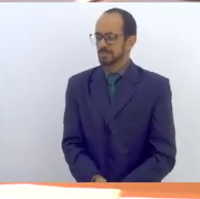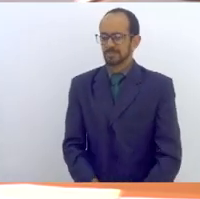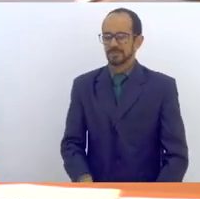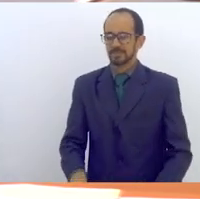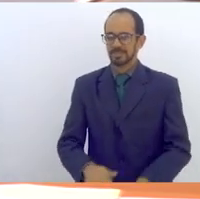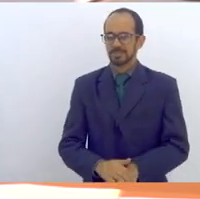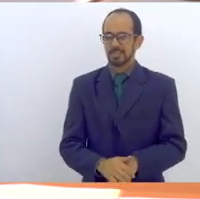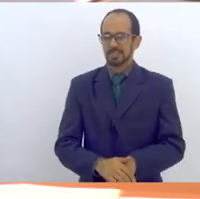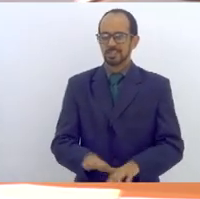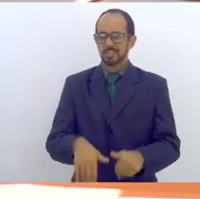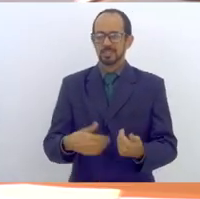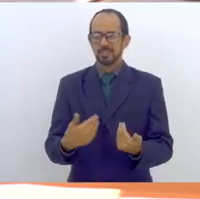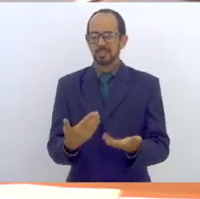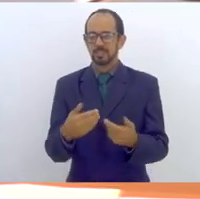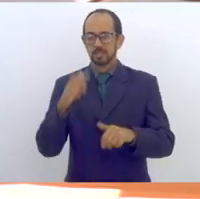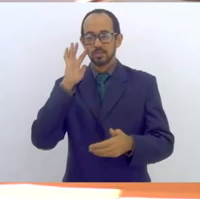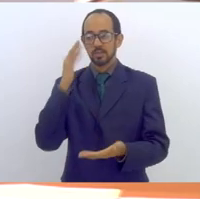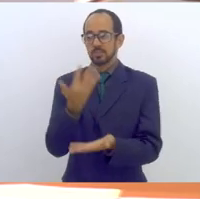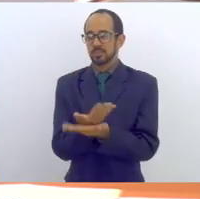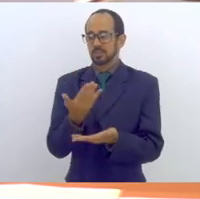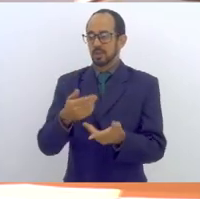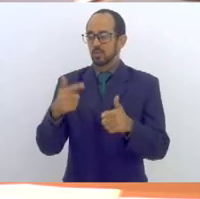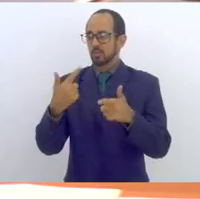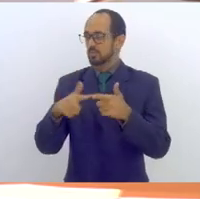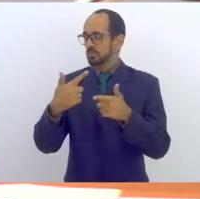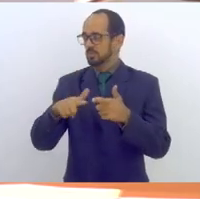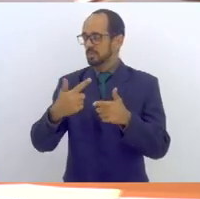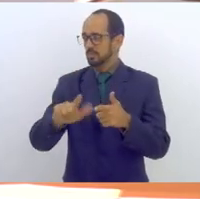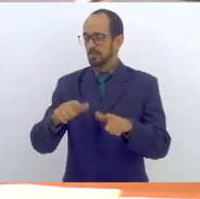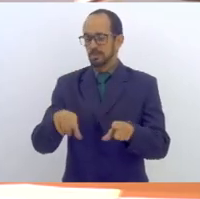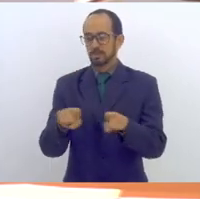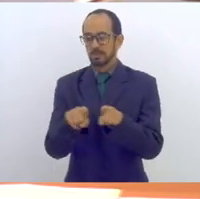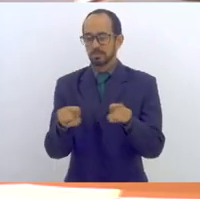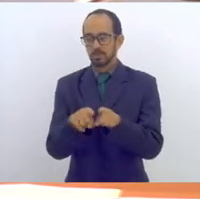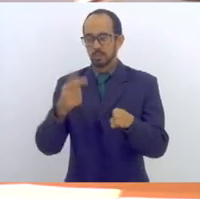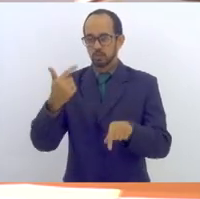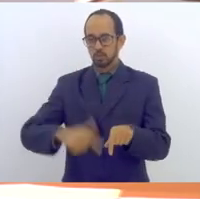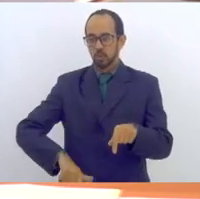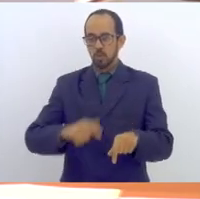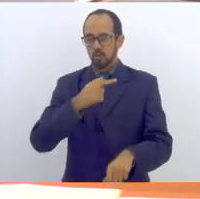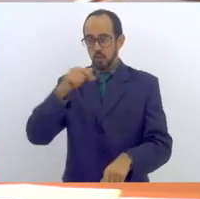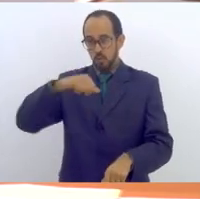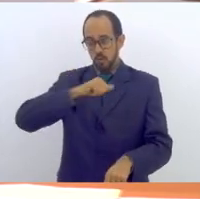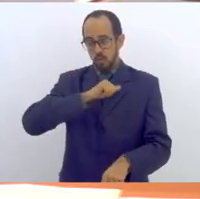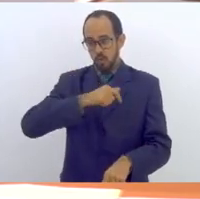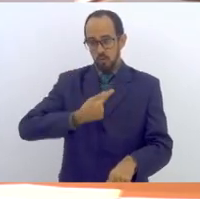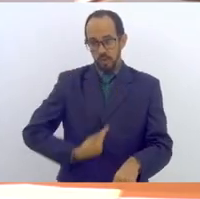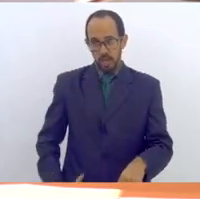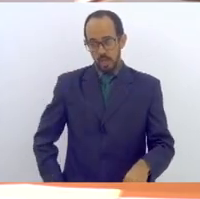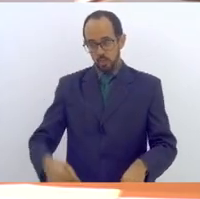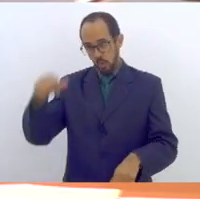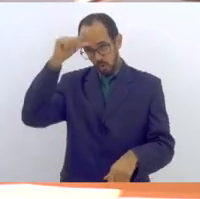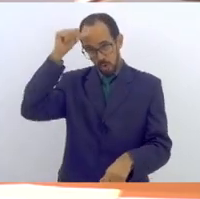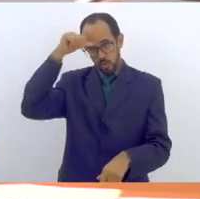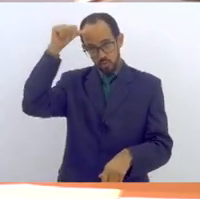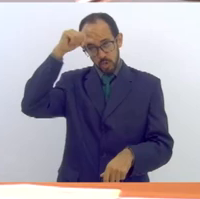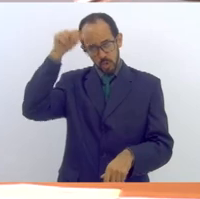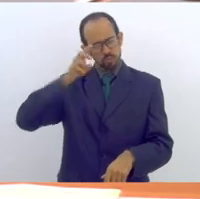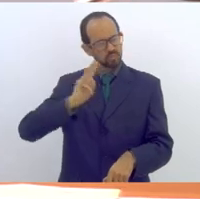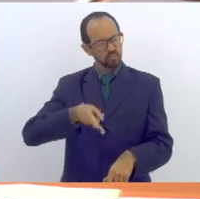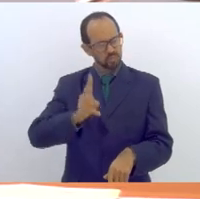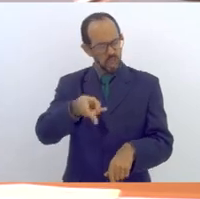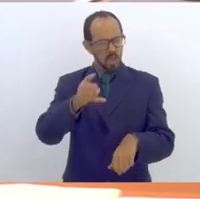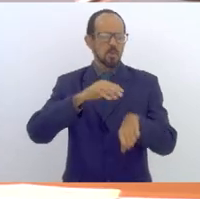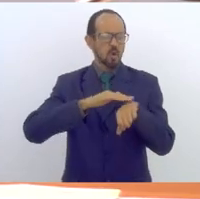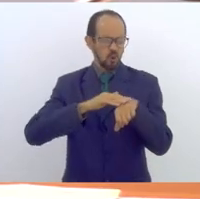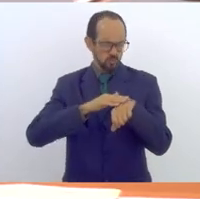a solução dos problemas trazendo aqui mais uma vez o governador Cláudio Castro sempre conversou tanto na conversa informal